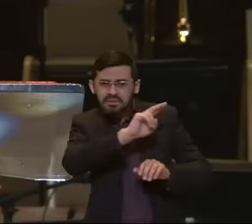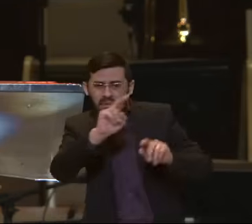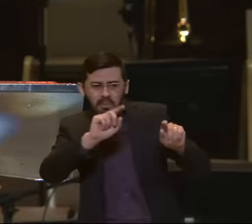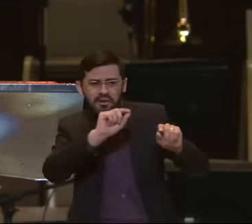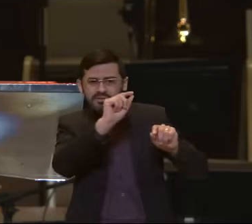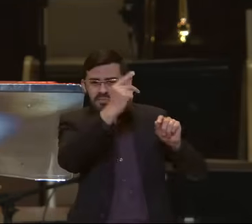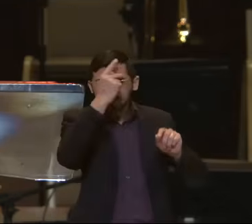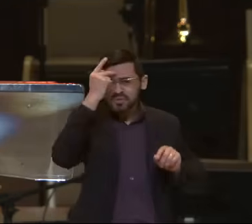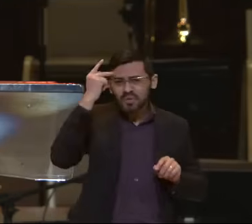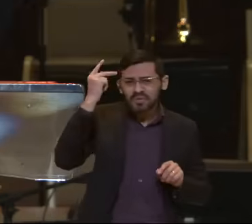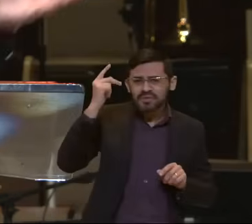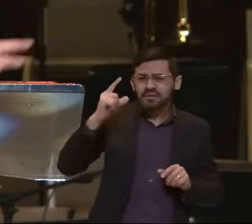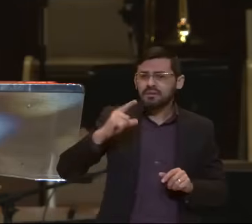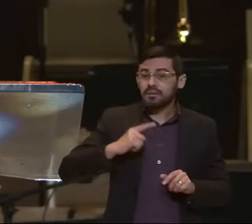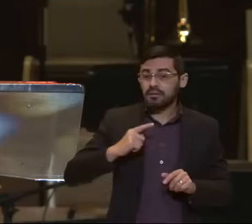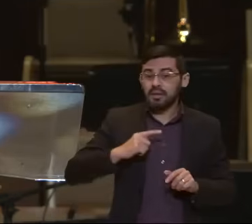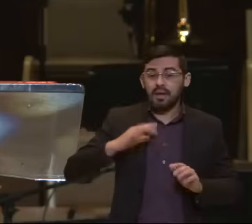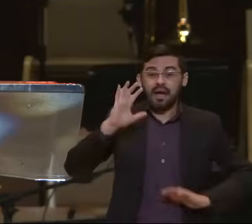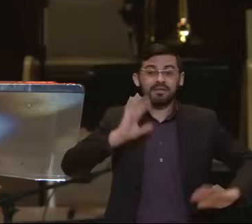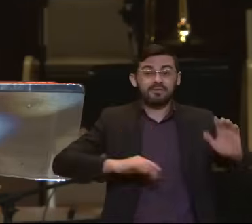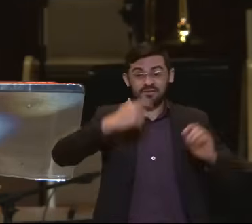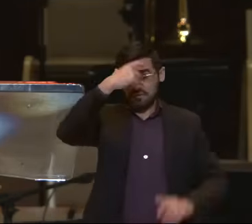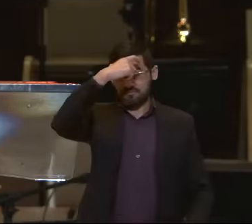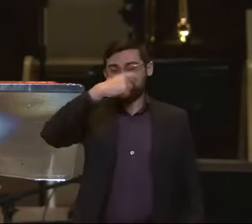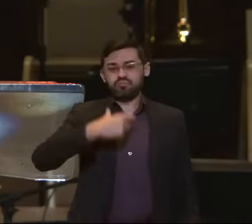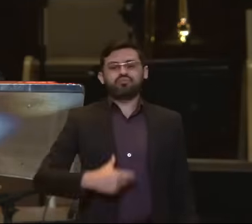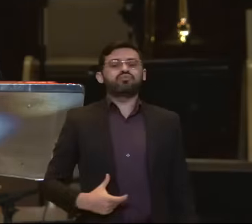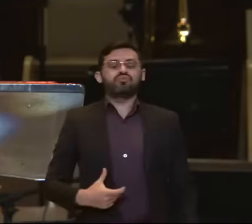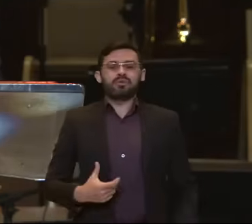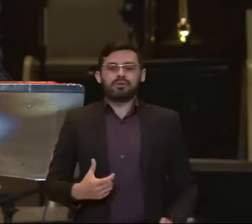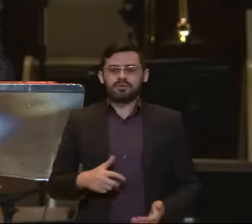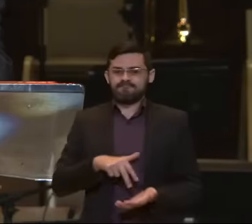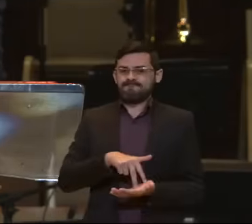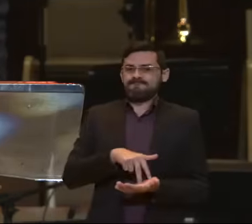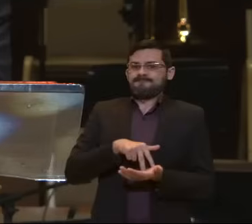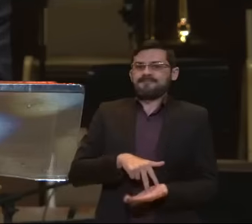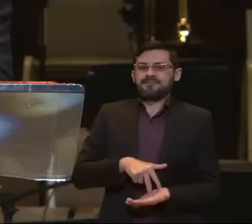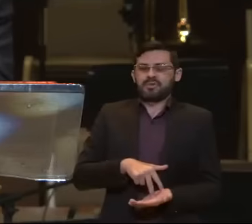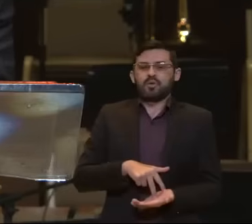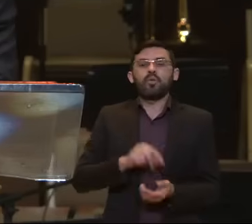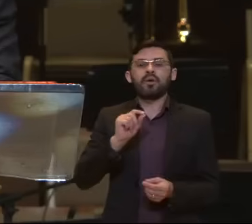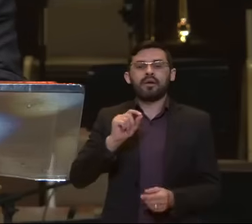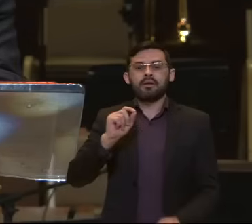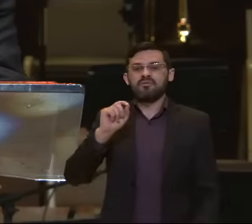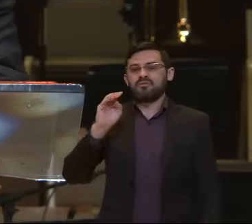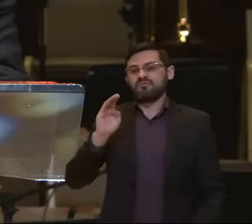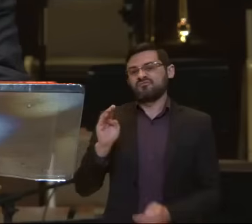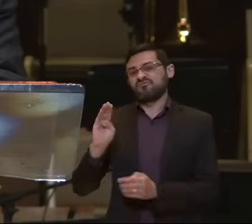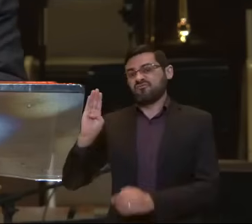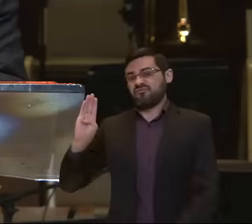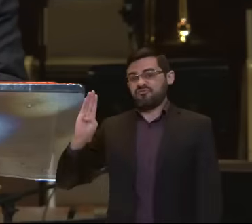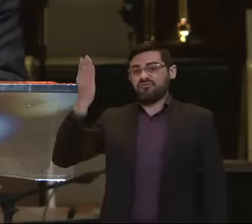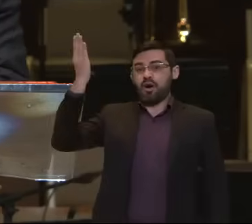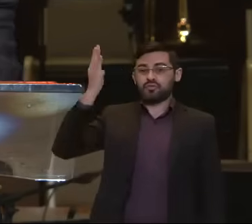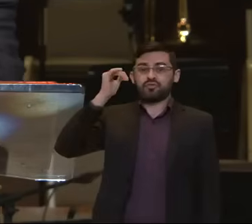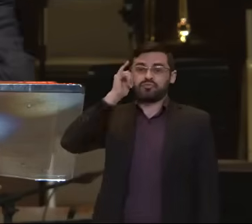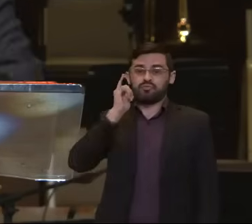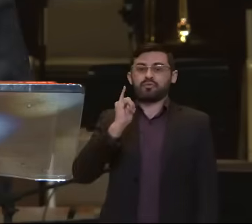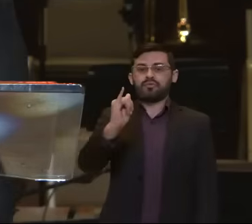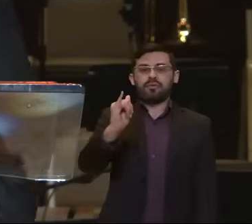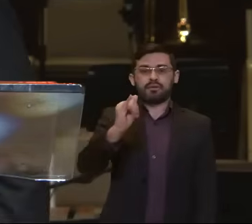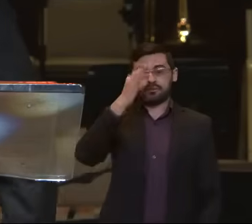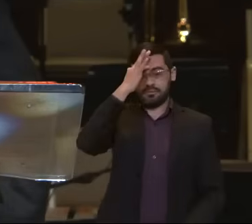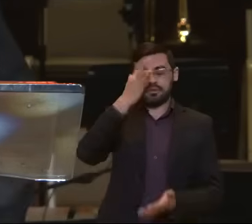têm toda essa aparência bonita de falsos profetas da fé. Veja o que Jesus